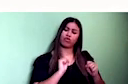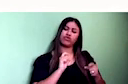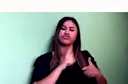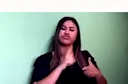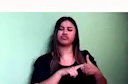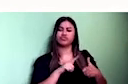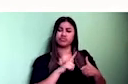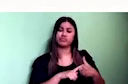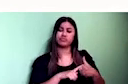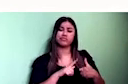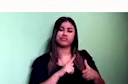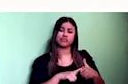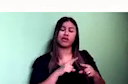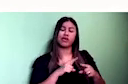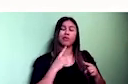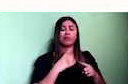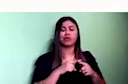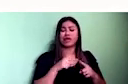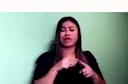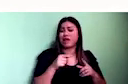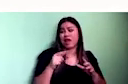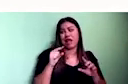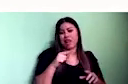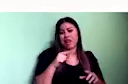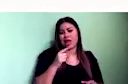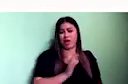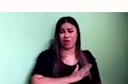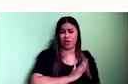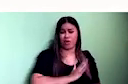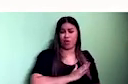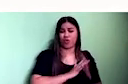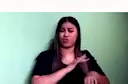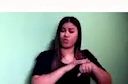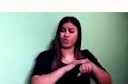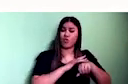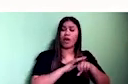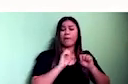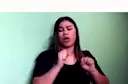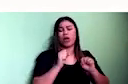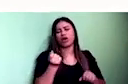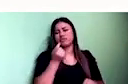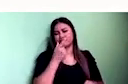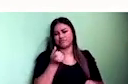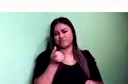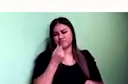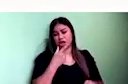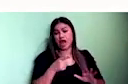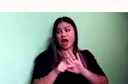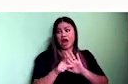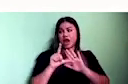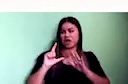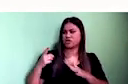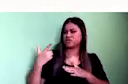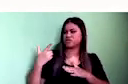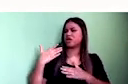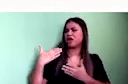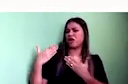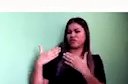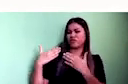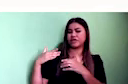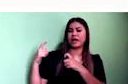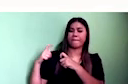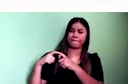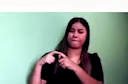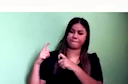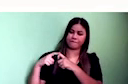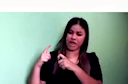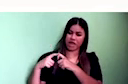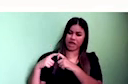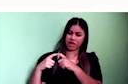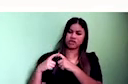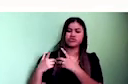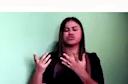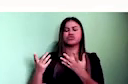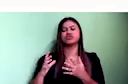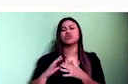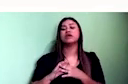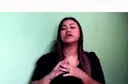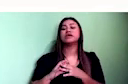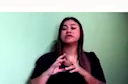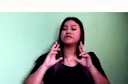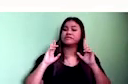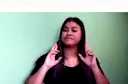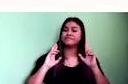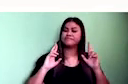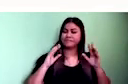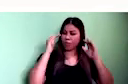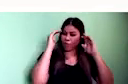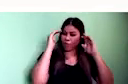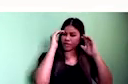toma, então é interessante falar com o médico e respeitar as doses recomendadas, como eu disse, nada em excesso.